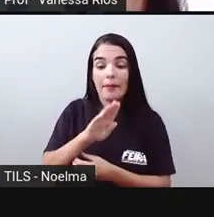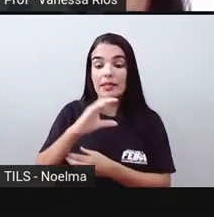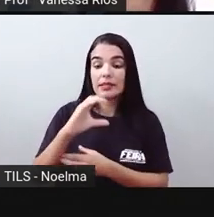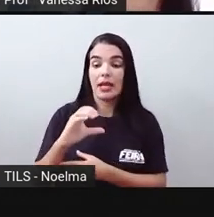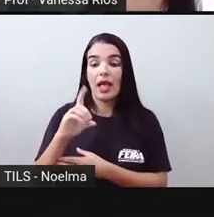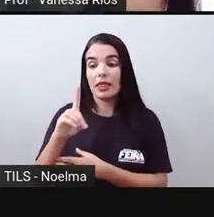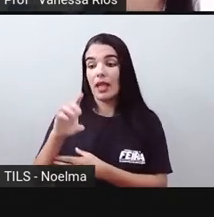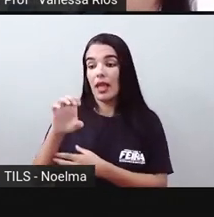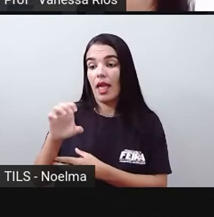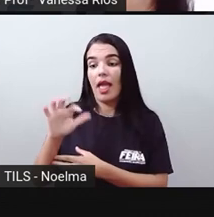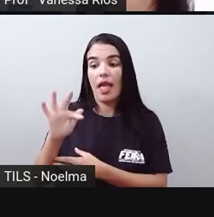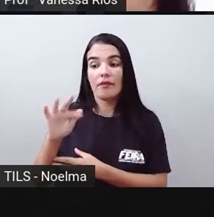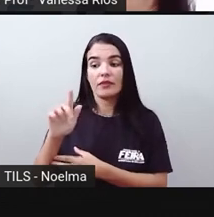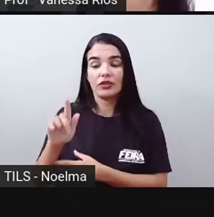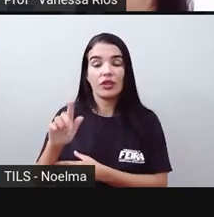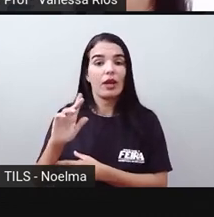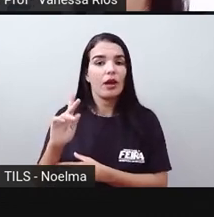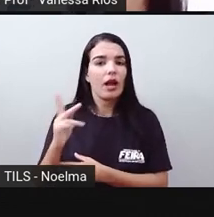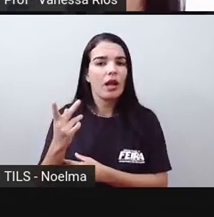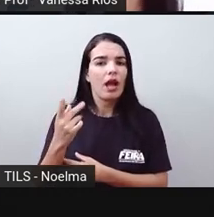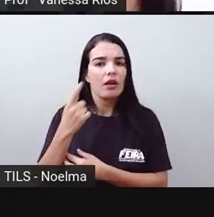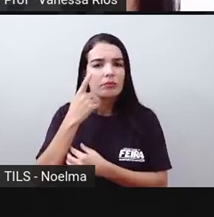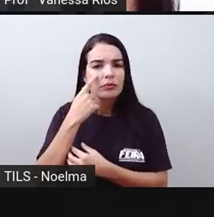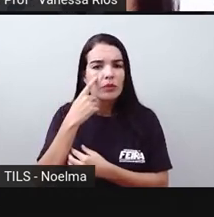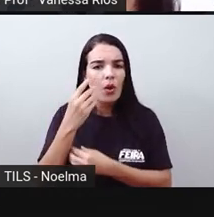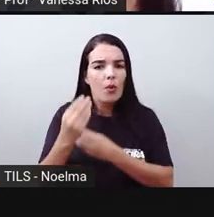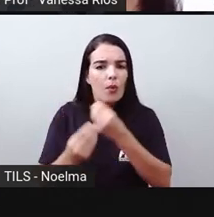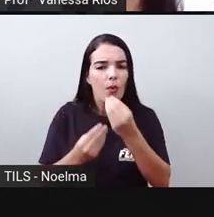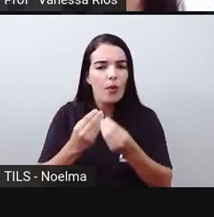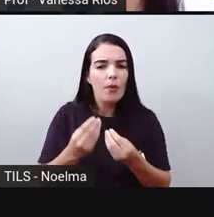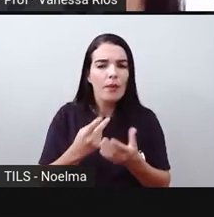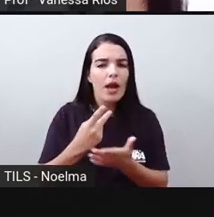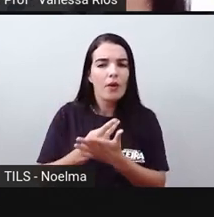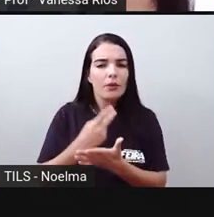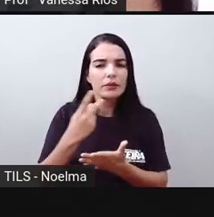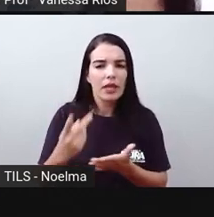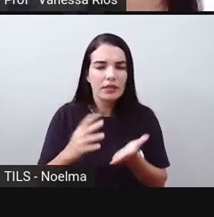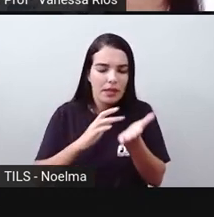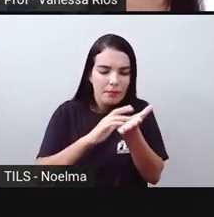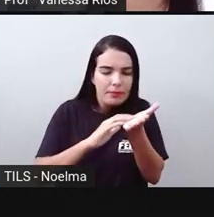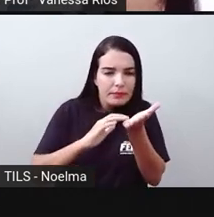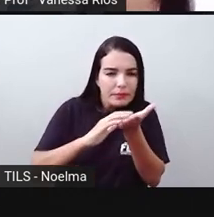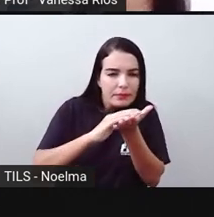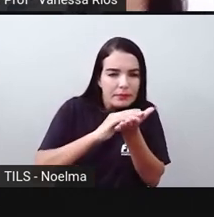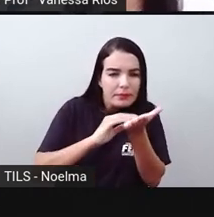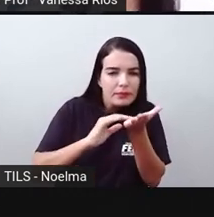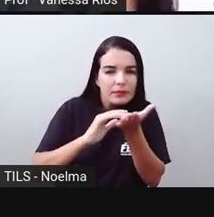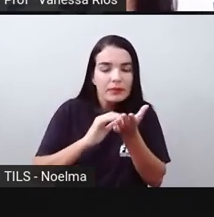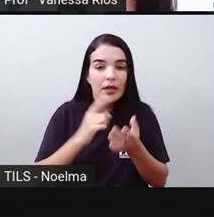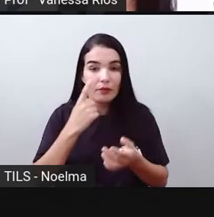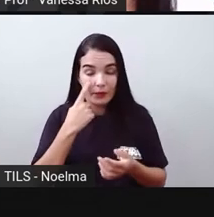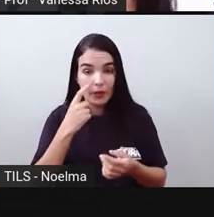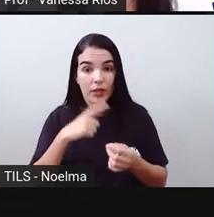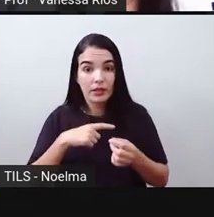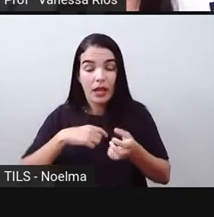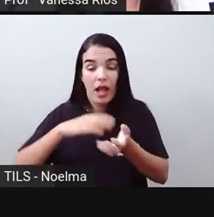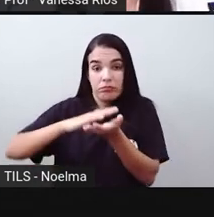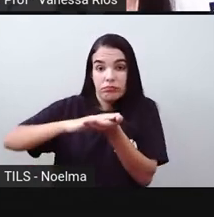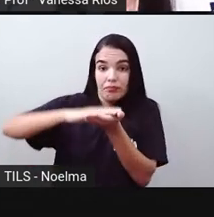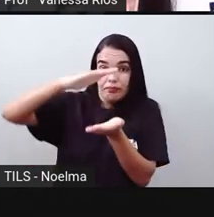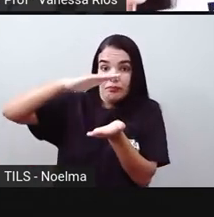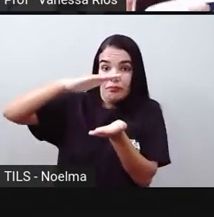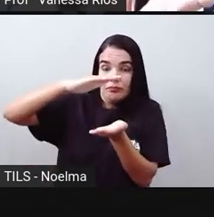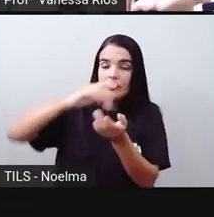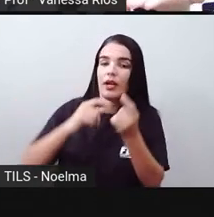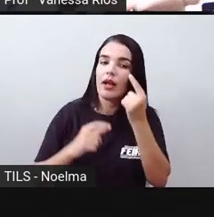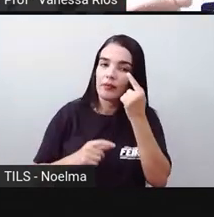E percebesse justamente que ele é formado por pontinhos. Aqui aparece em desenho, mas ele é em alto relevo. Então, ele